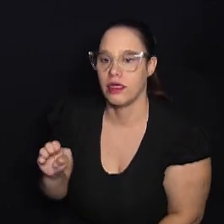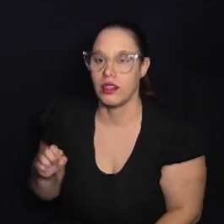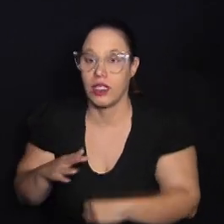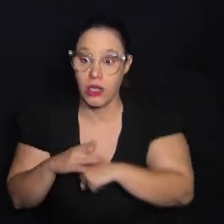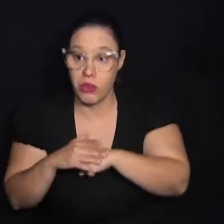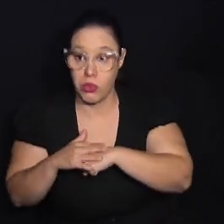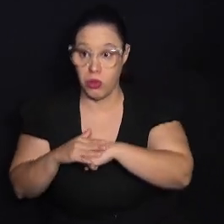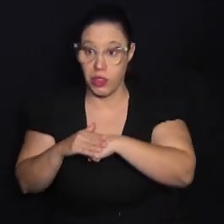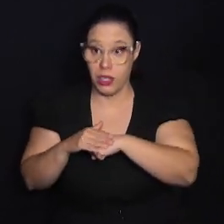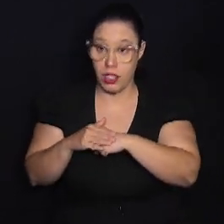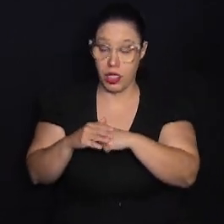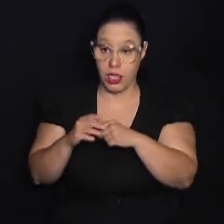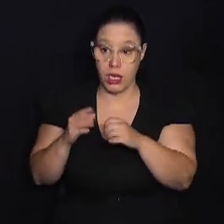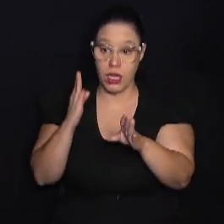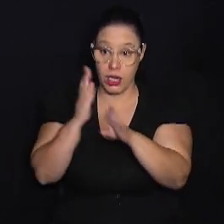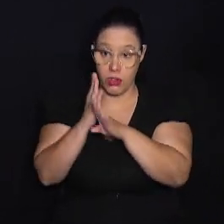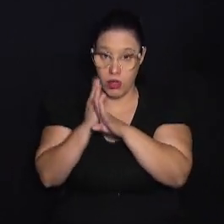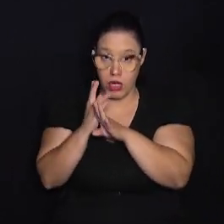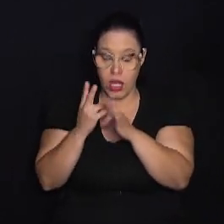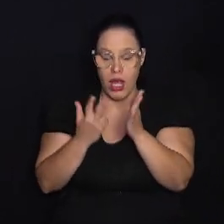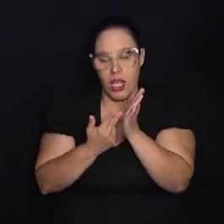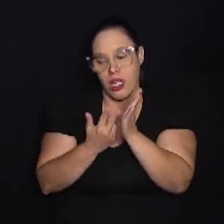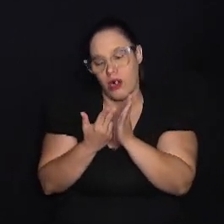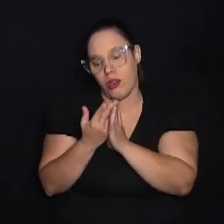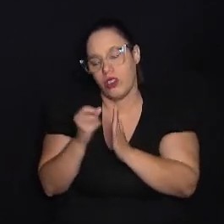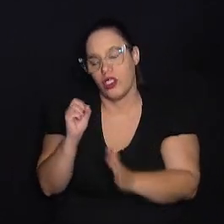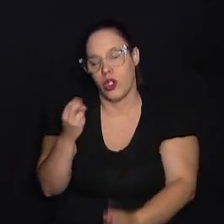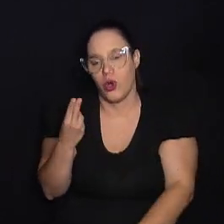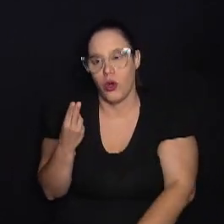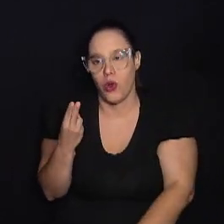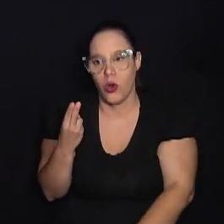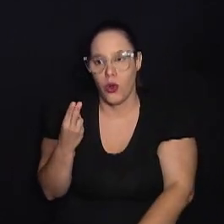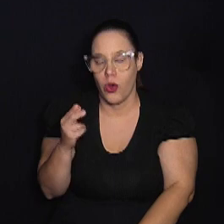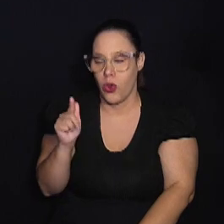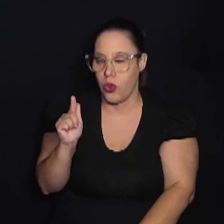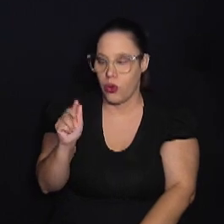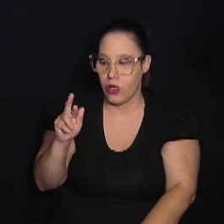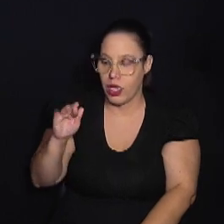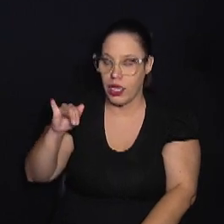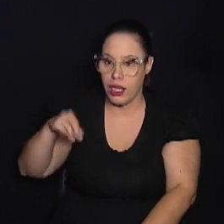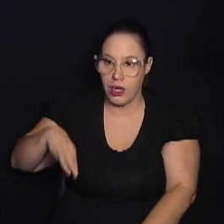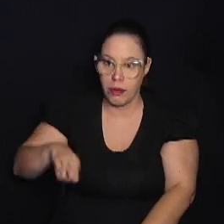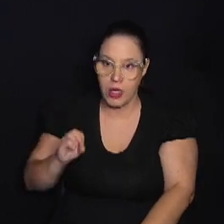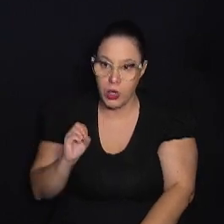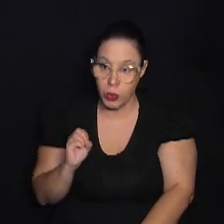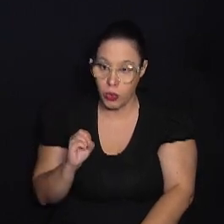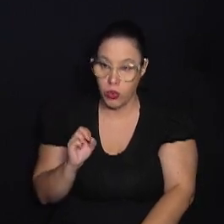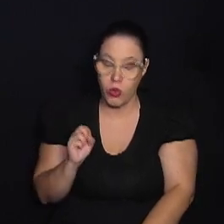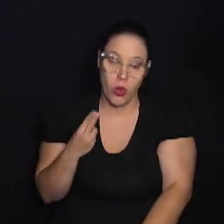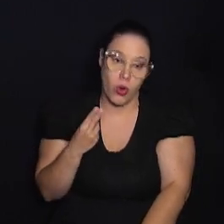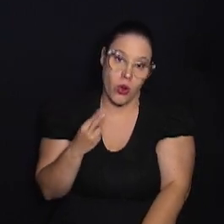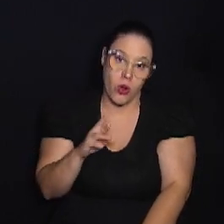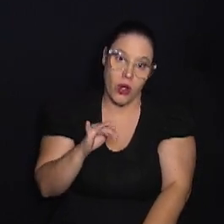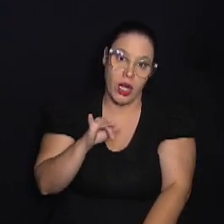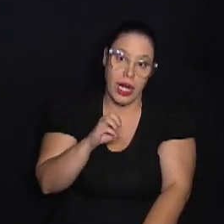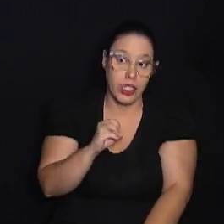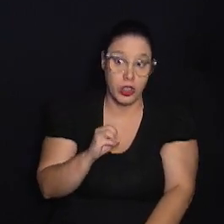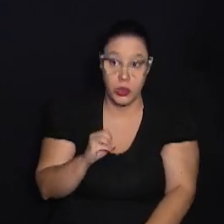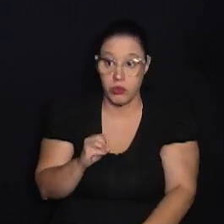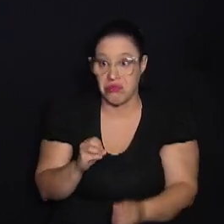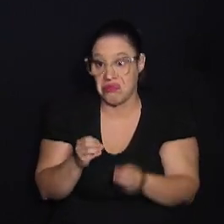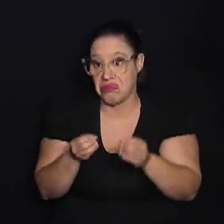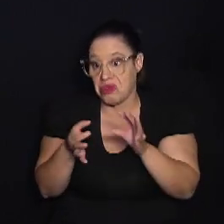vai precisar cirurgia, radioterapia, ou quimioterapia, mais cirurgia, radioterapia depois, ou combinação de radioquímio.